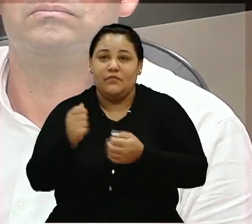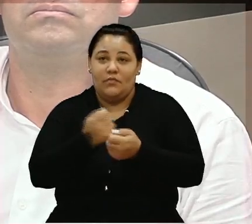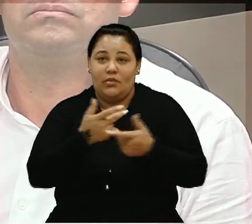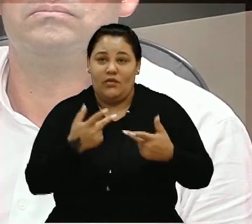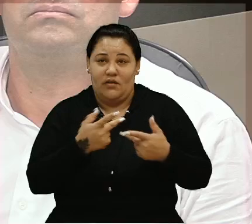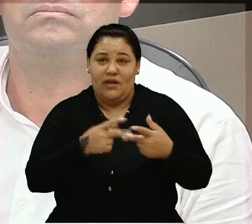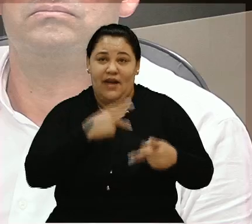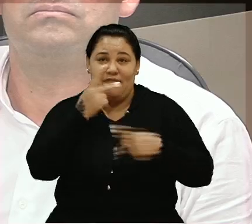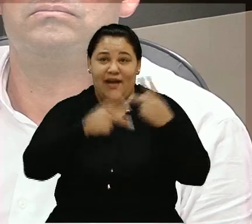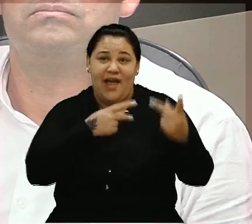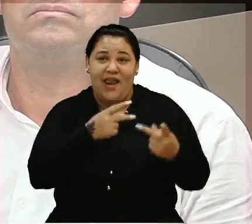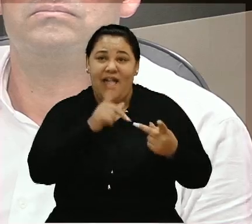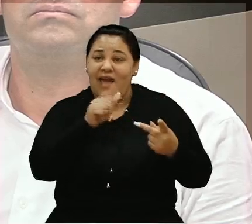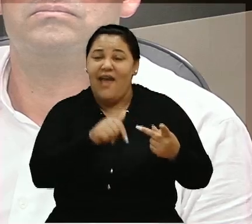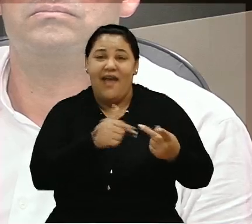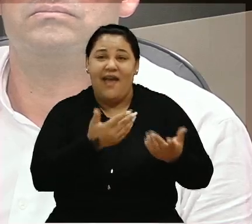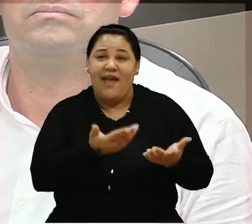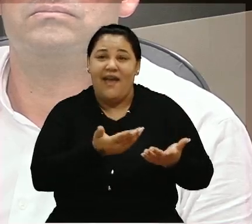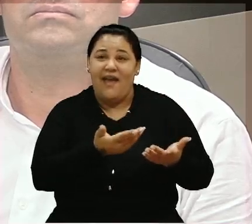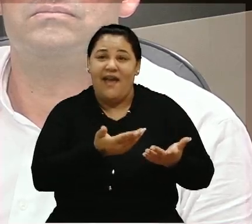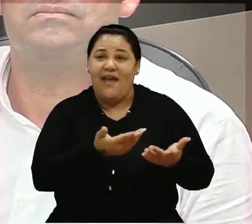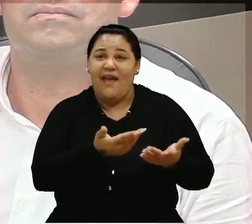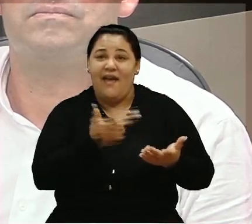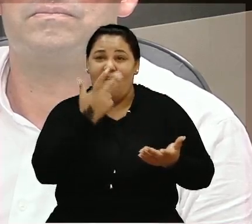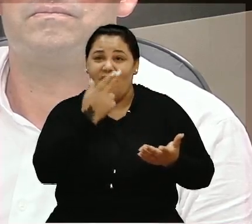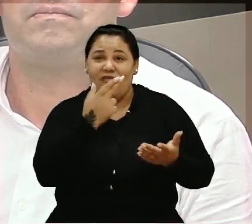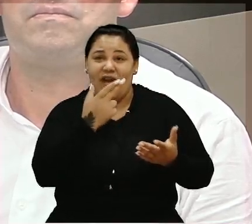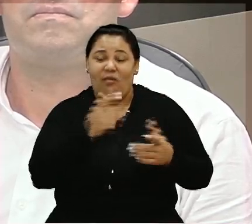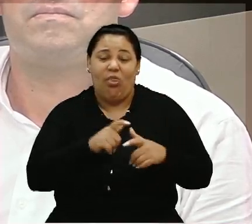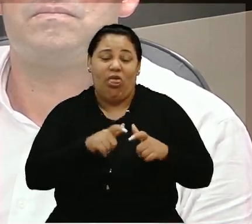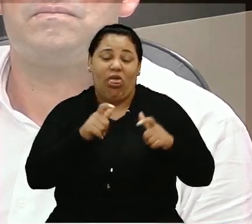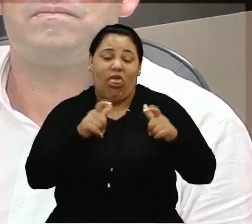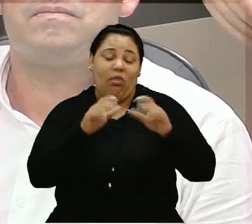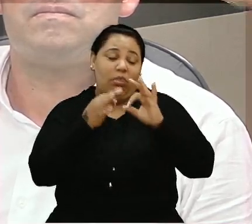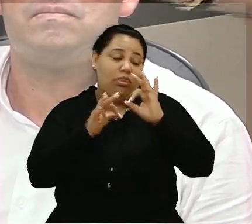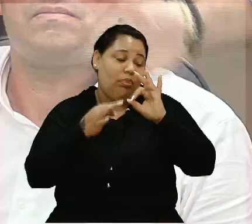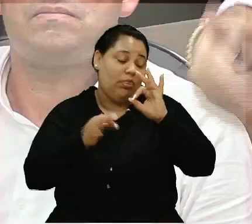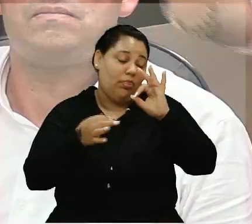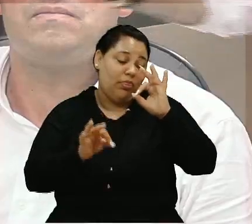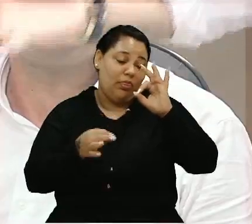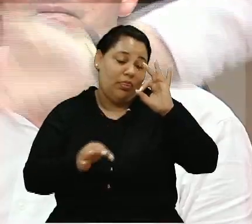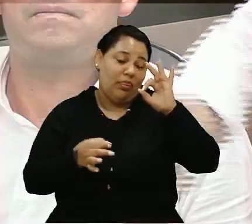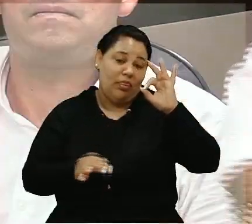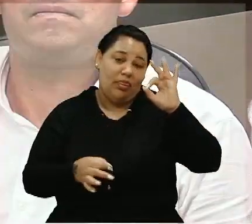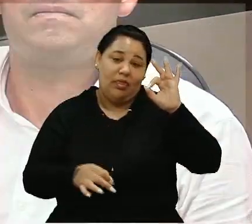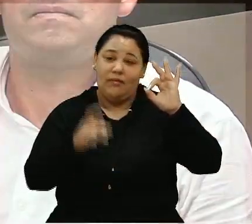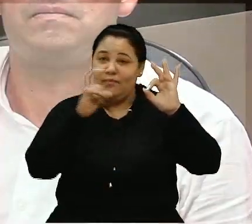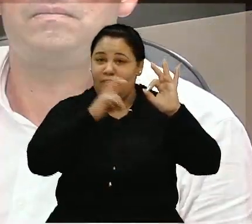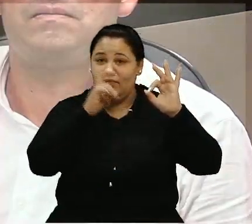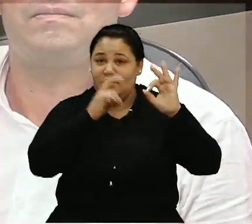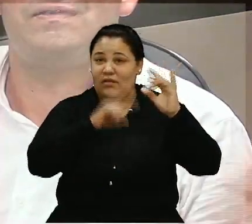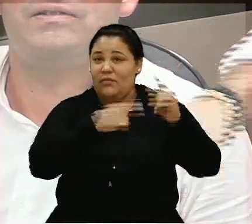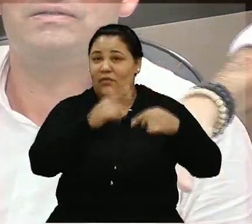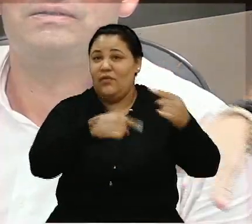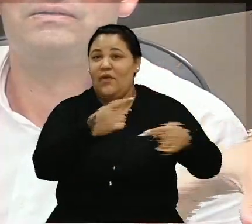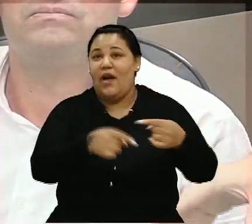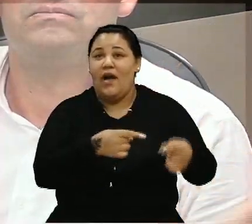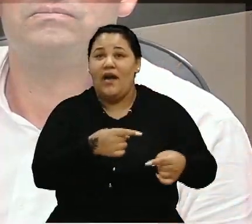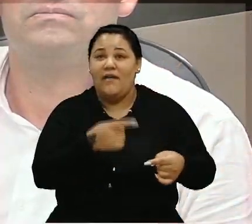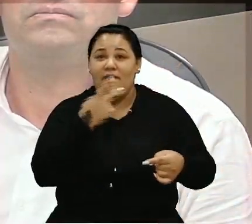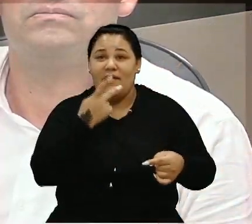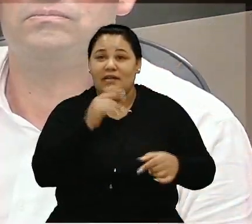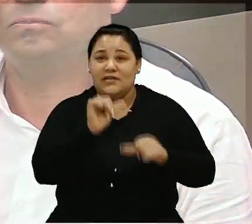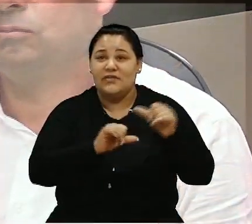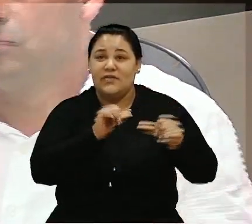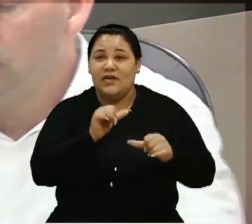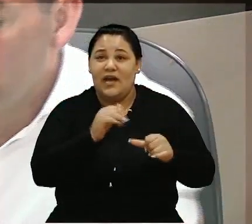relato aqui, é relato que vai crescendo a mentira e ela, sendo contada 1000 vezes, se torna verdade. E aí, quando a minha